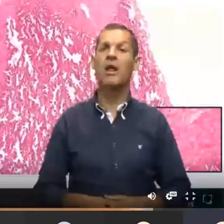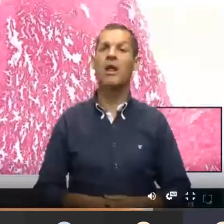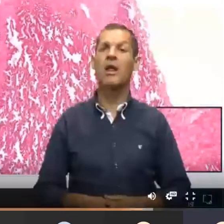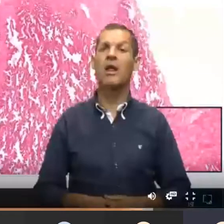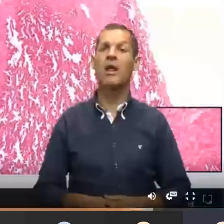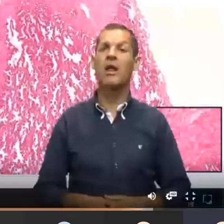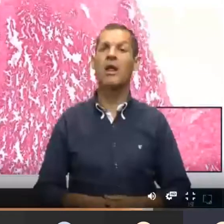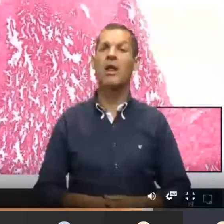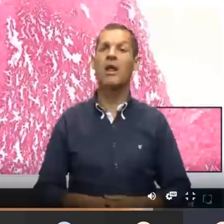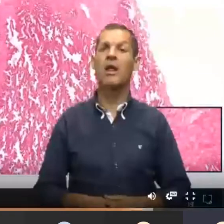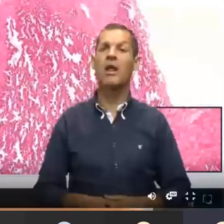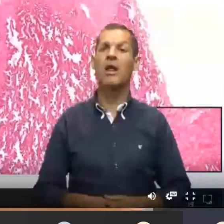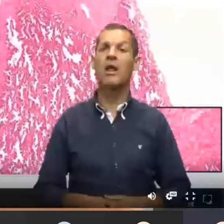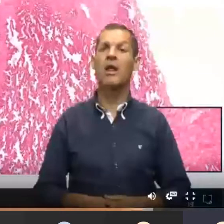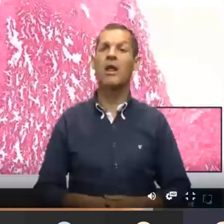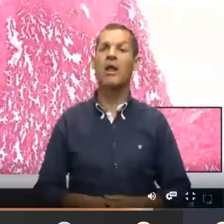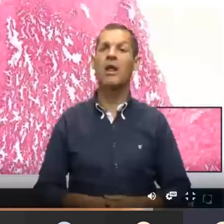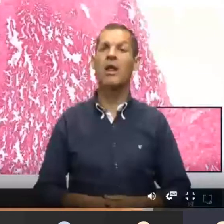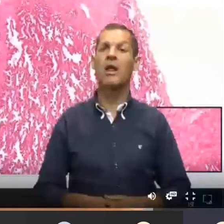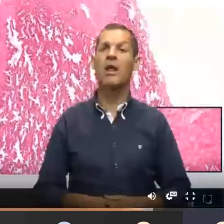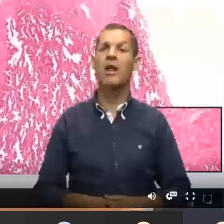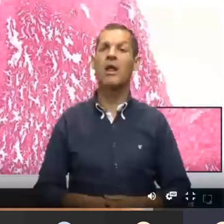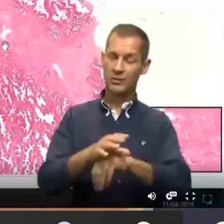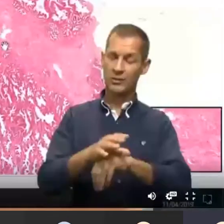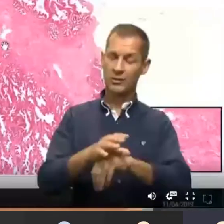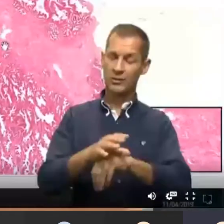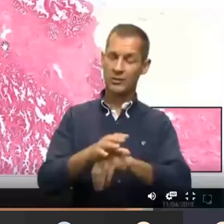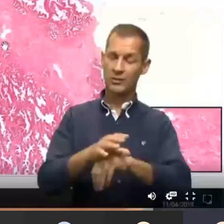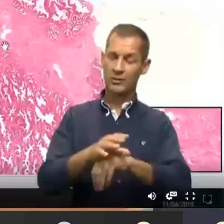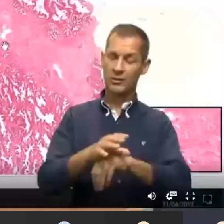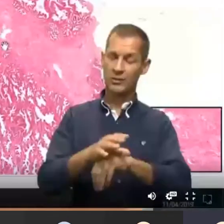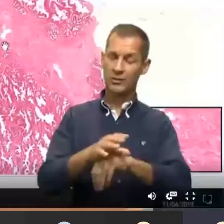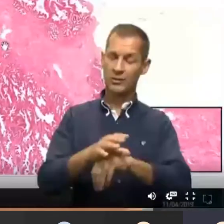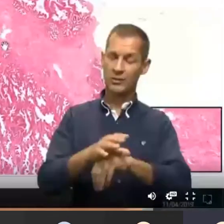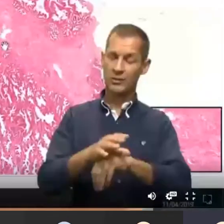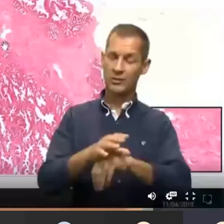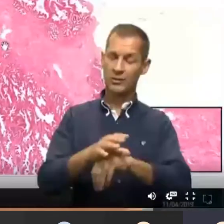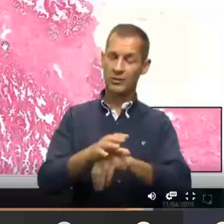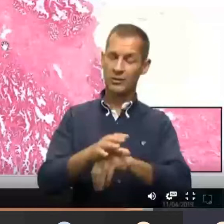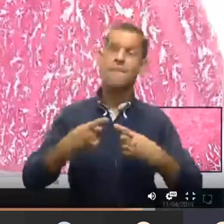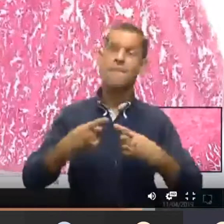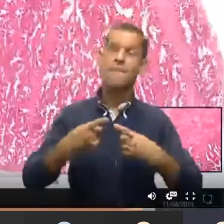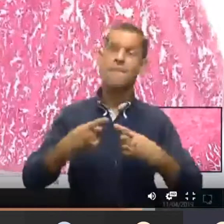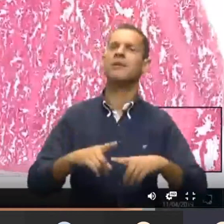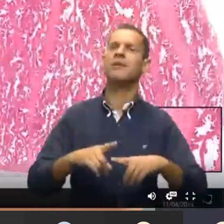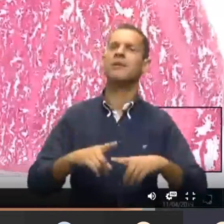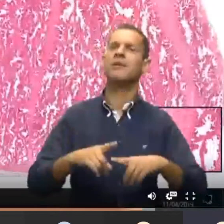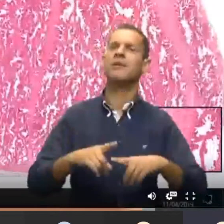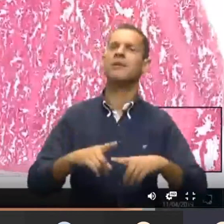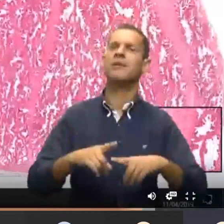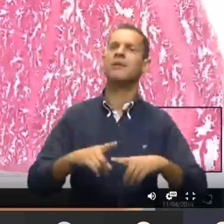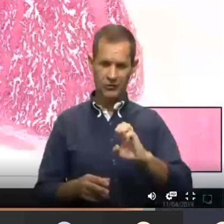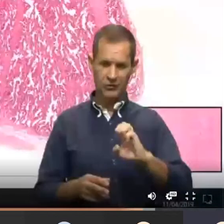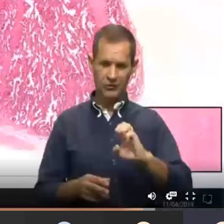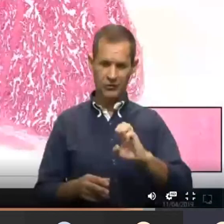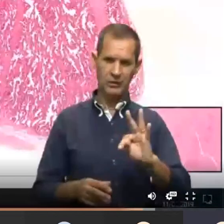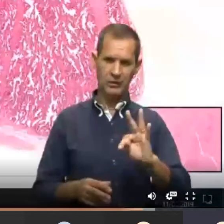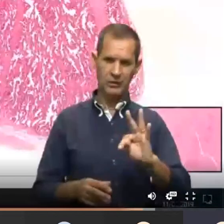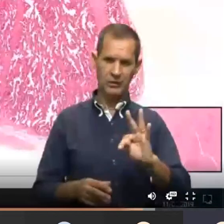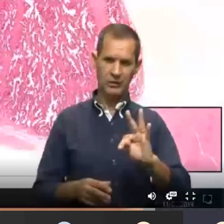quanto o estroma da outra lâmina, né? Da lâmina de próstata normal, ok? Olha o estroma